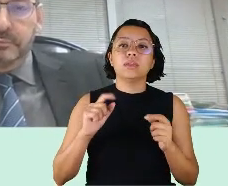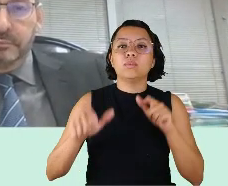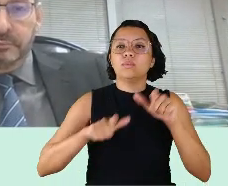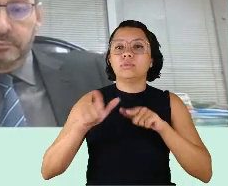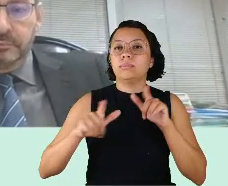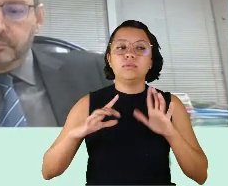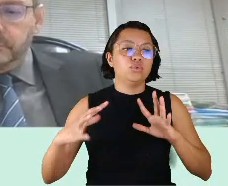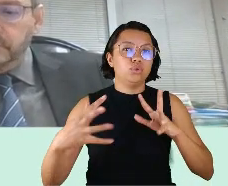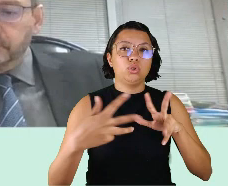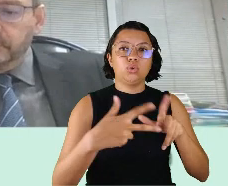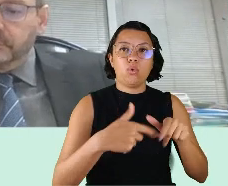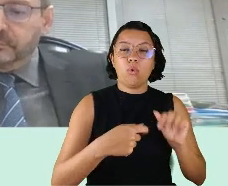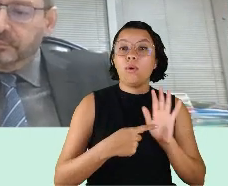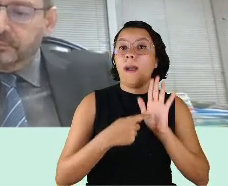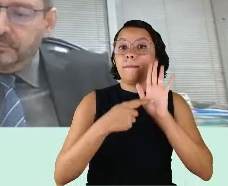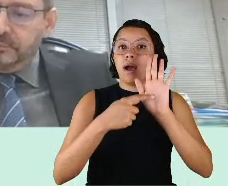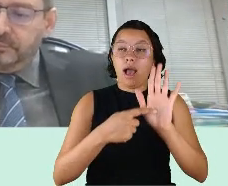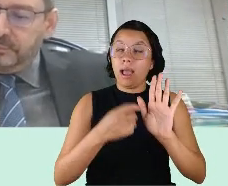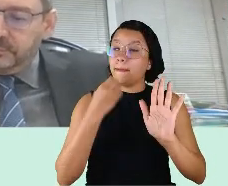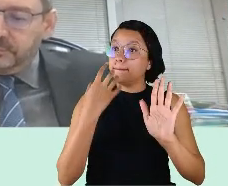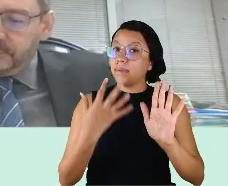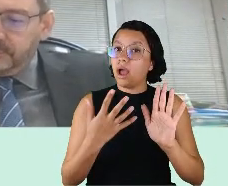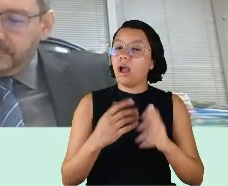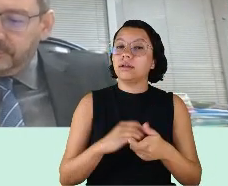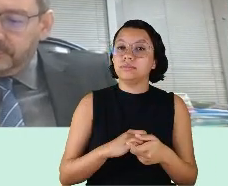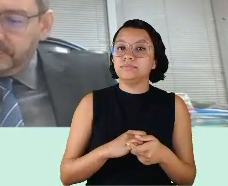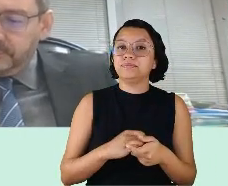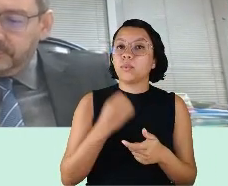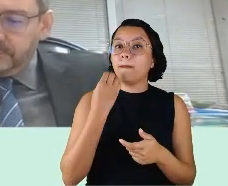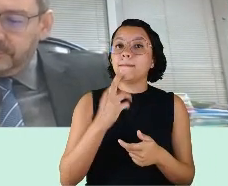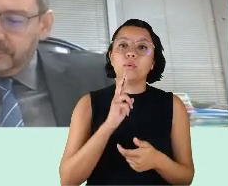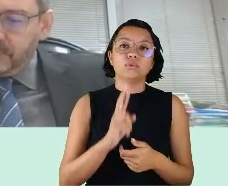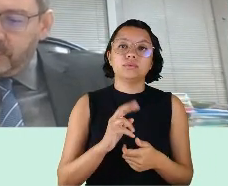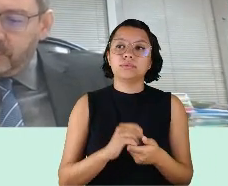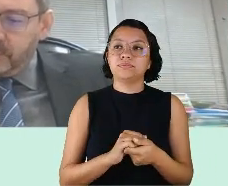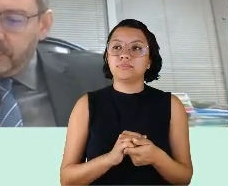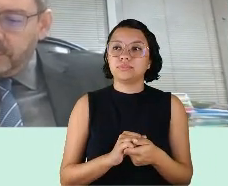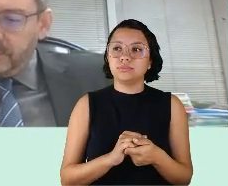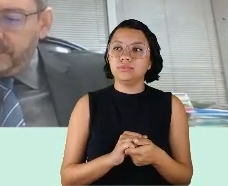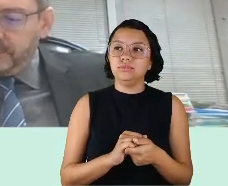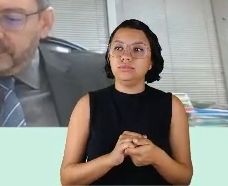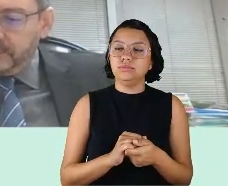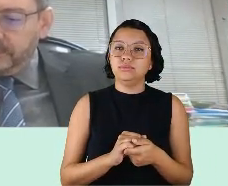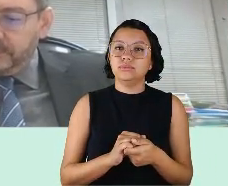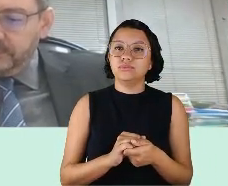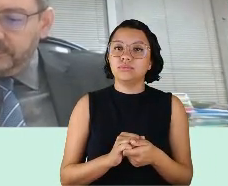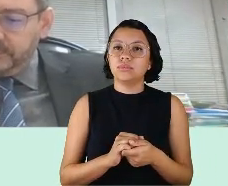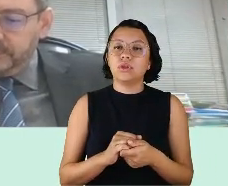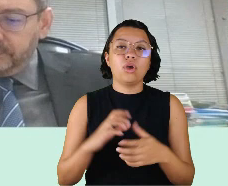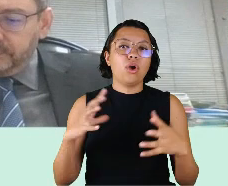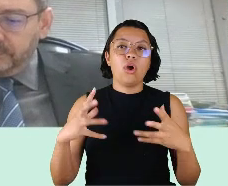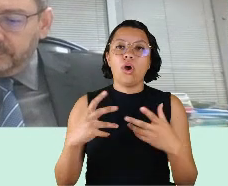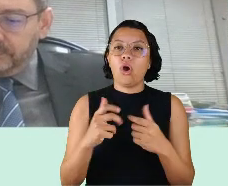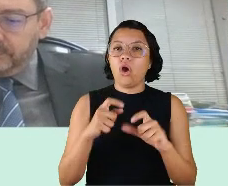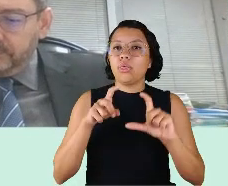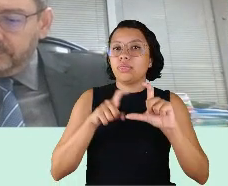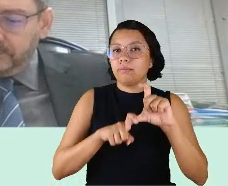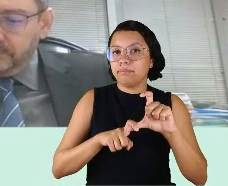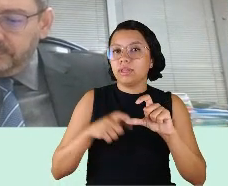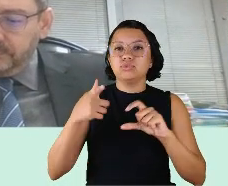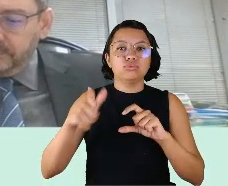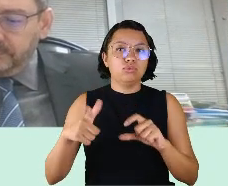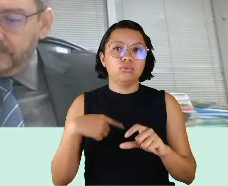de todos apareça e apareça bem, né, tenha um bom resultado. Uns dependem dos outros no